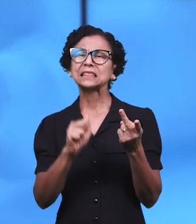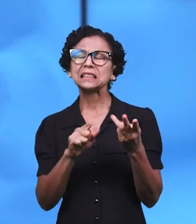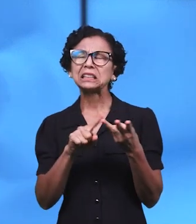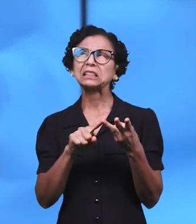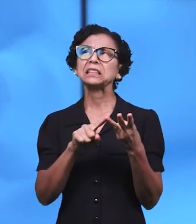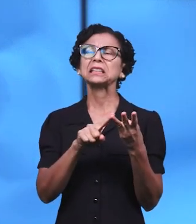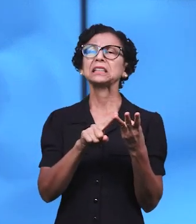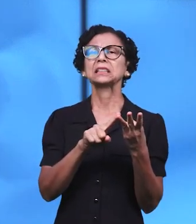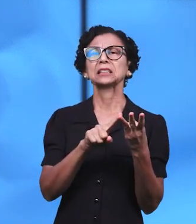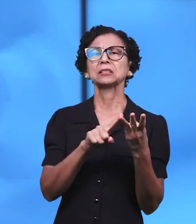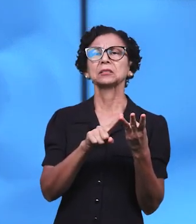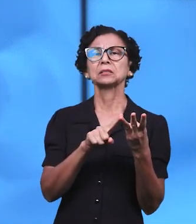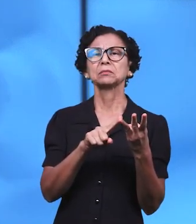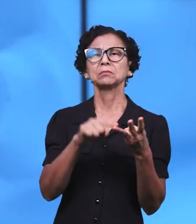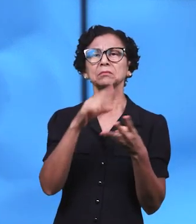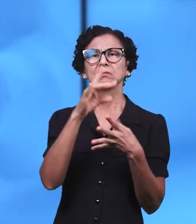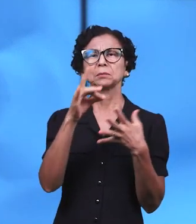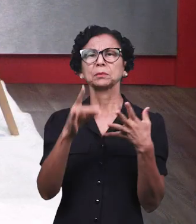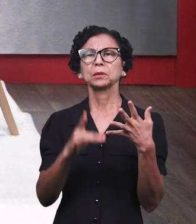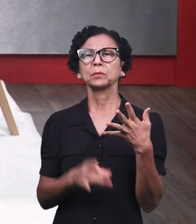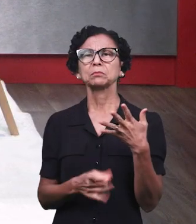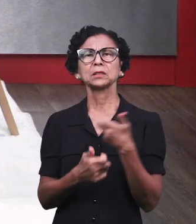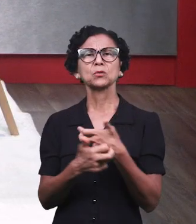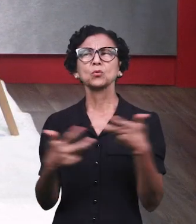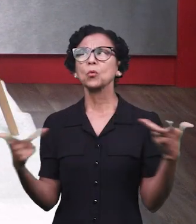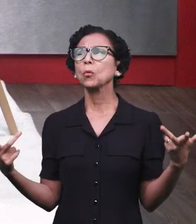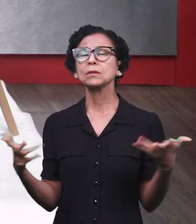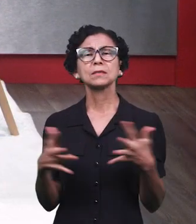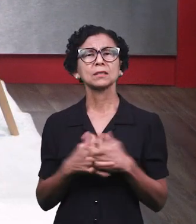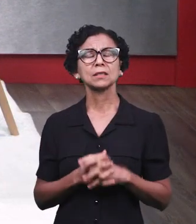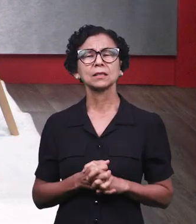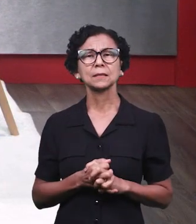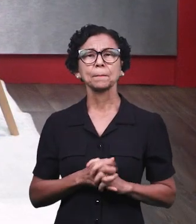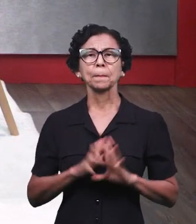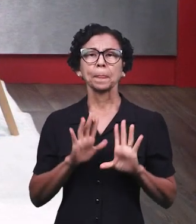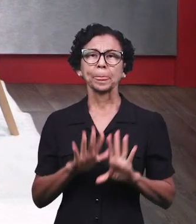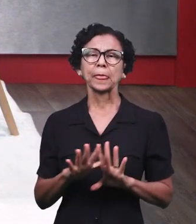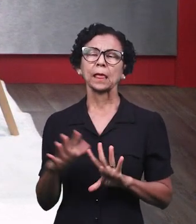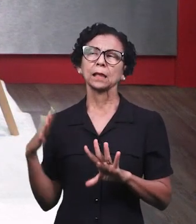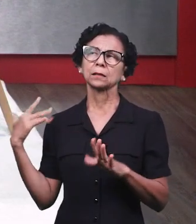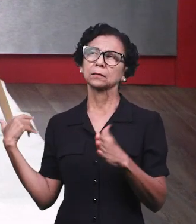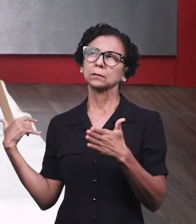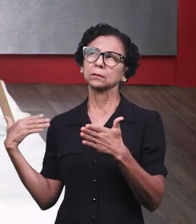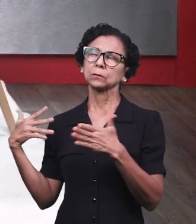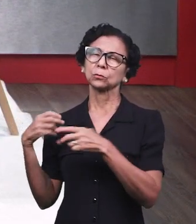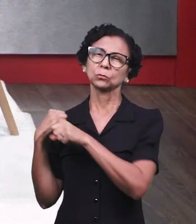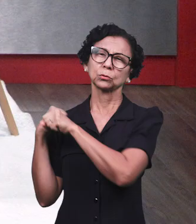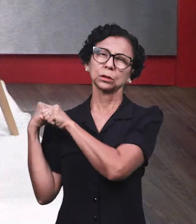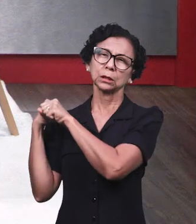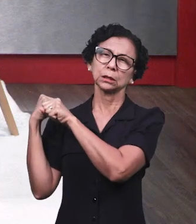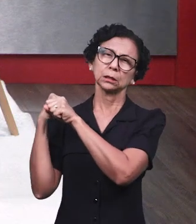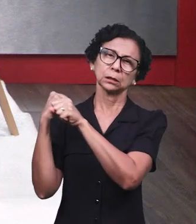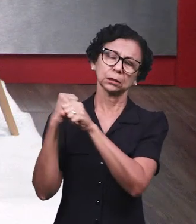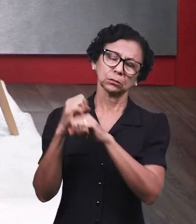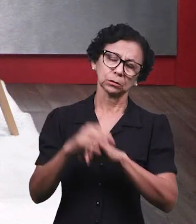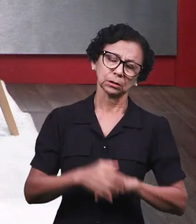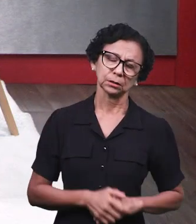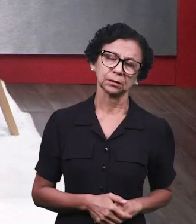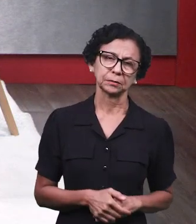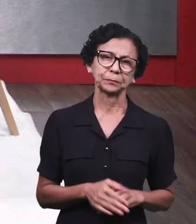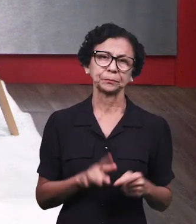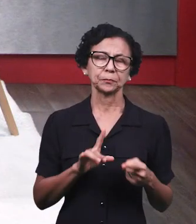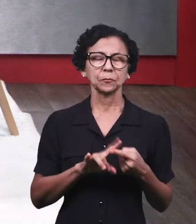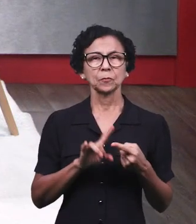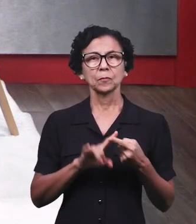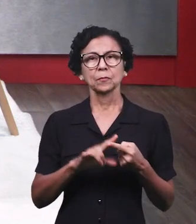essas facetas, essas lentes de contato? Então, no decorrer dos últimos anos, as facetas e as lentes